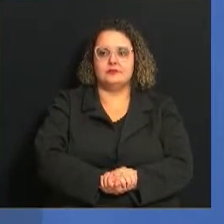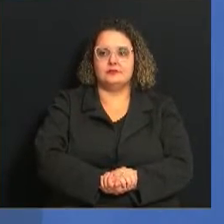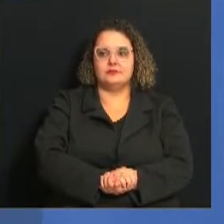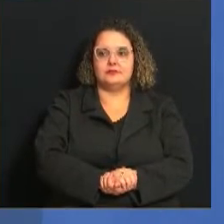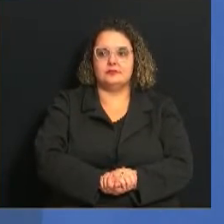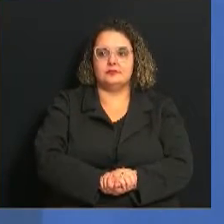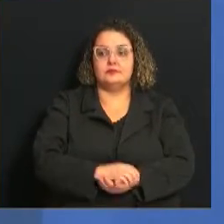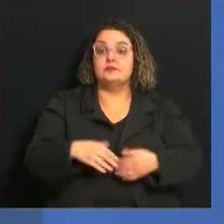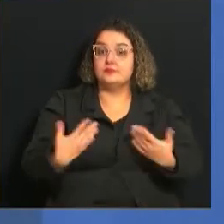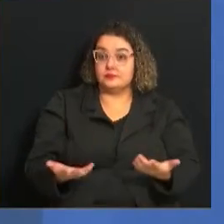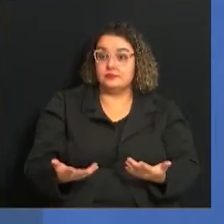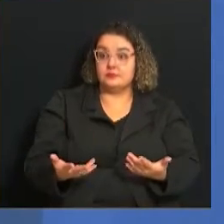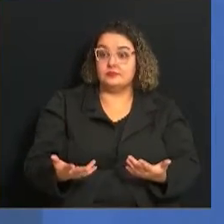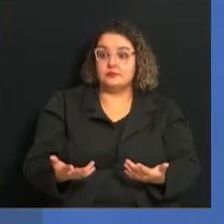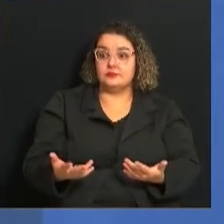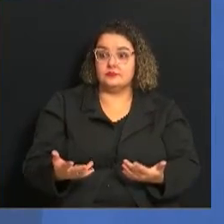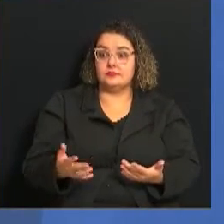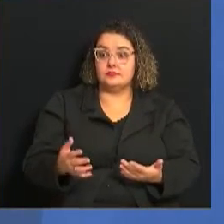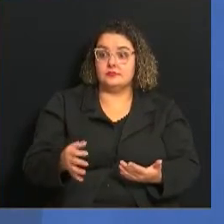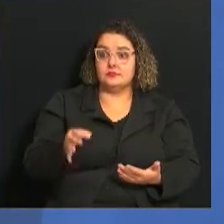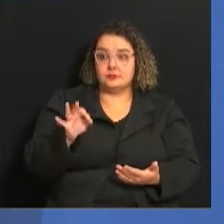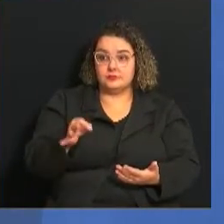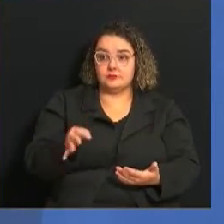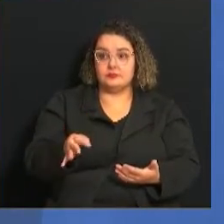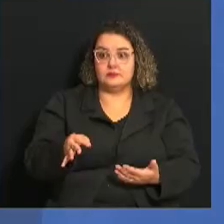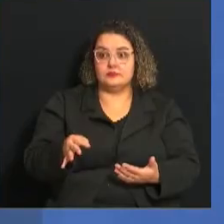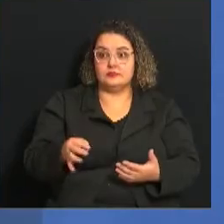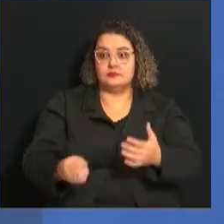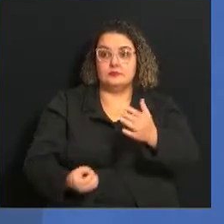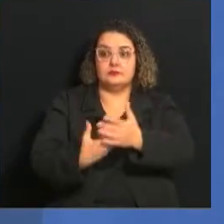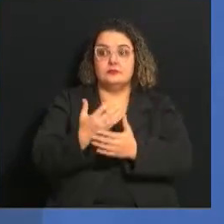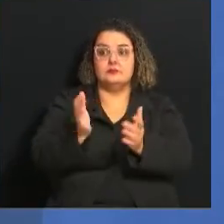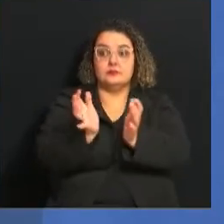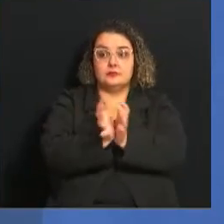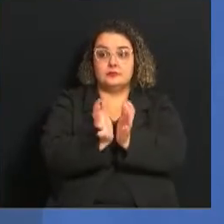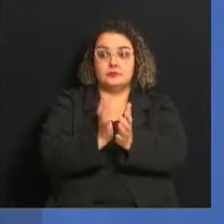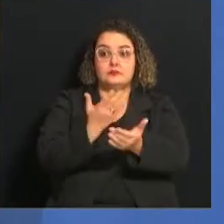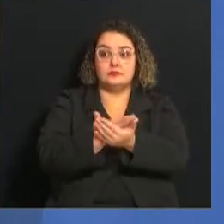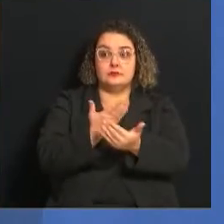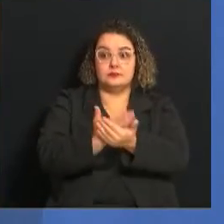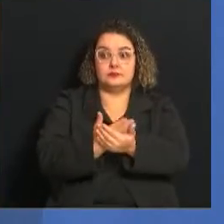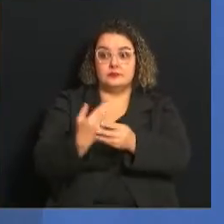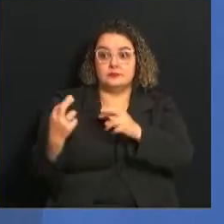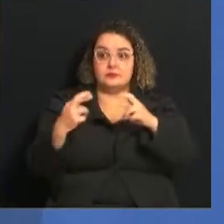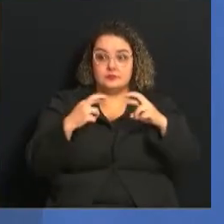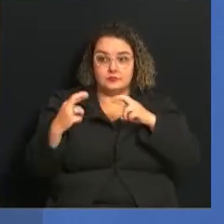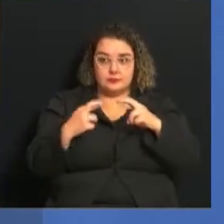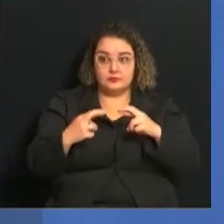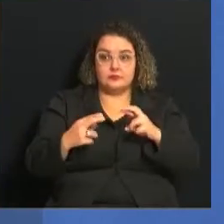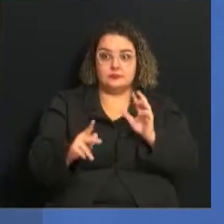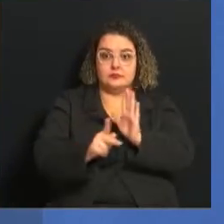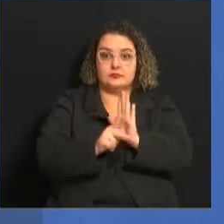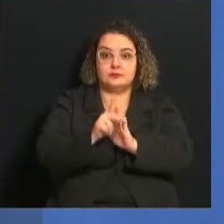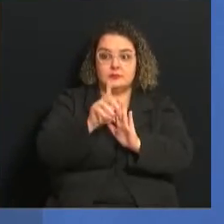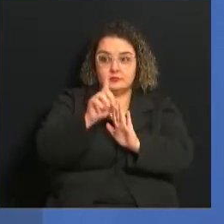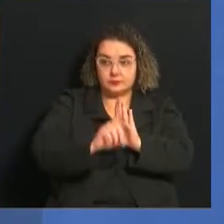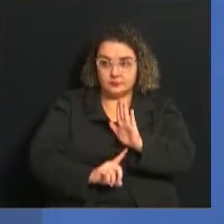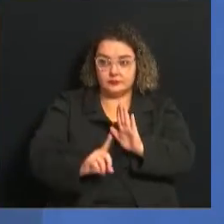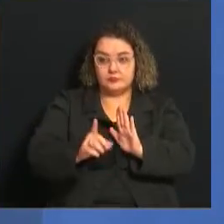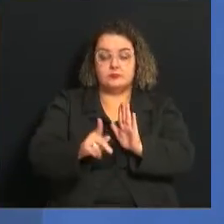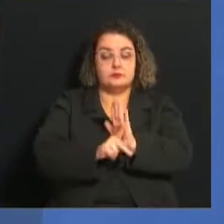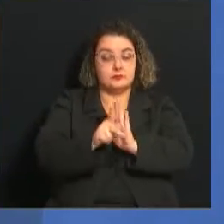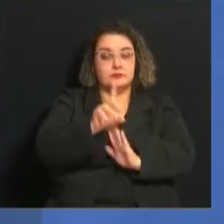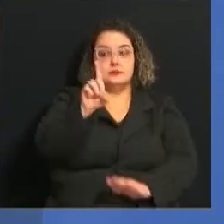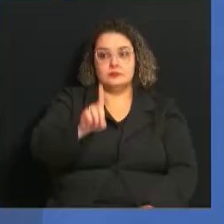E uma retificação quanto à constituição da Comissão Especial de Estudos que vai analisar o plano diretor. A gente teve durante